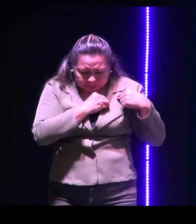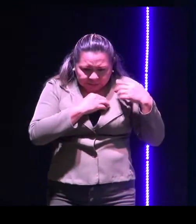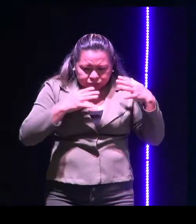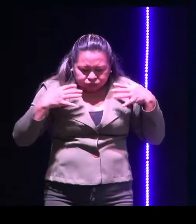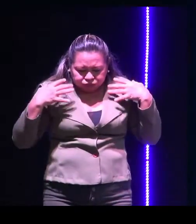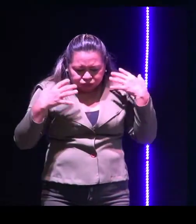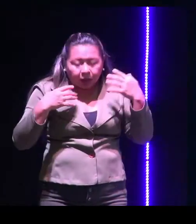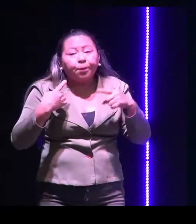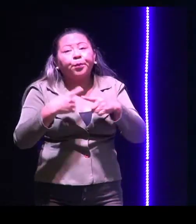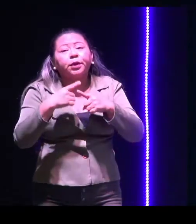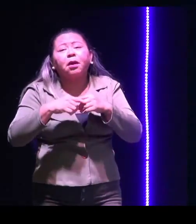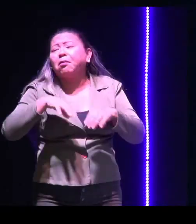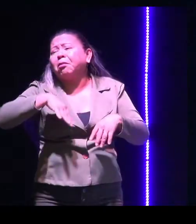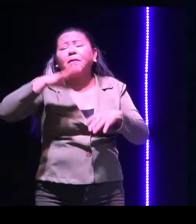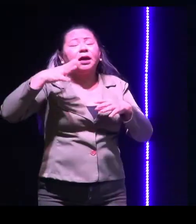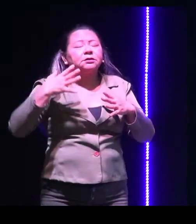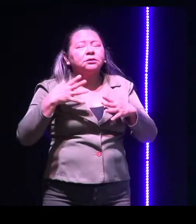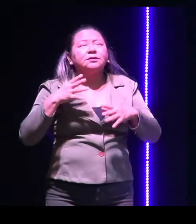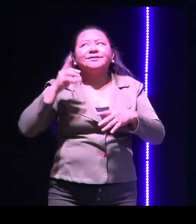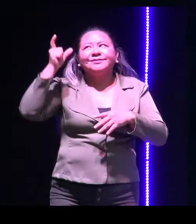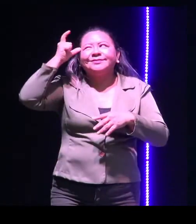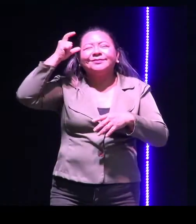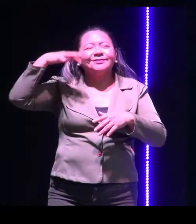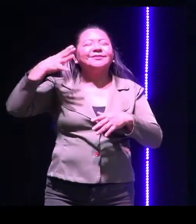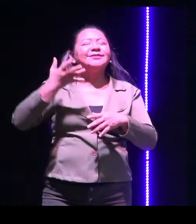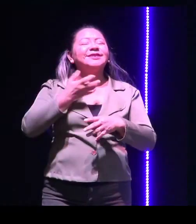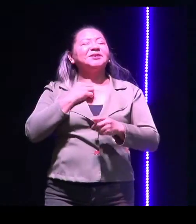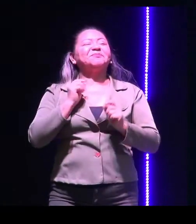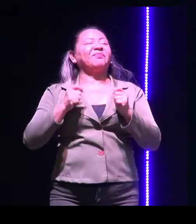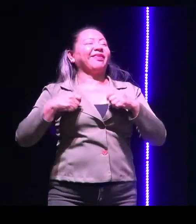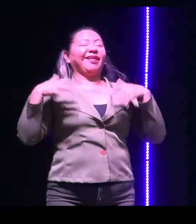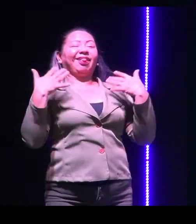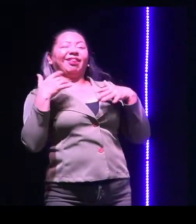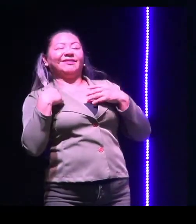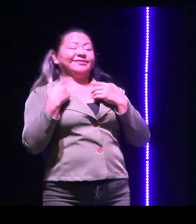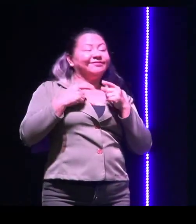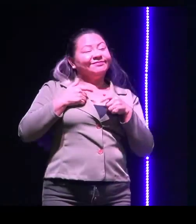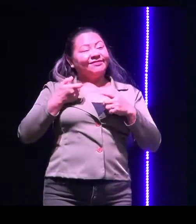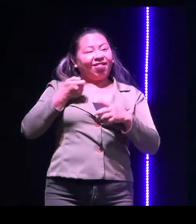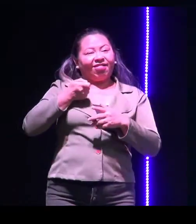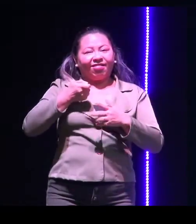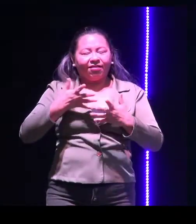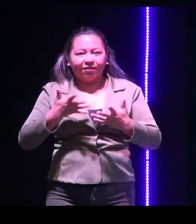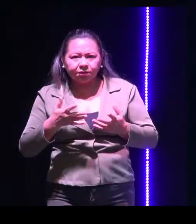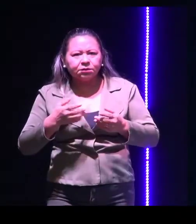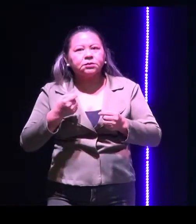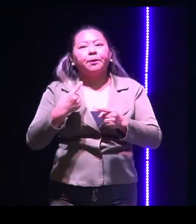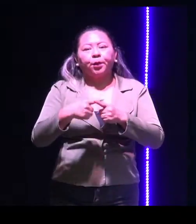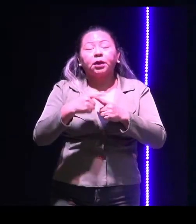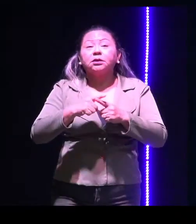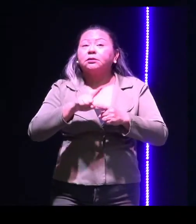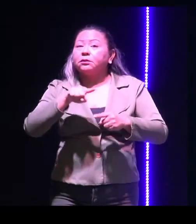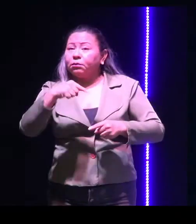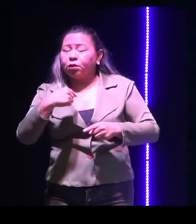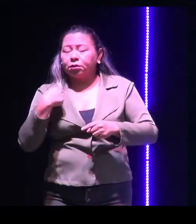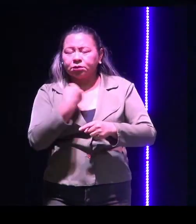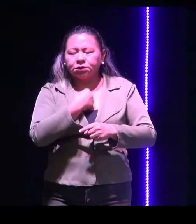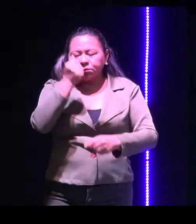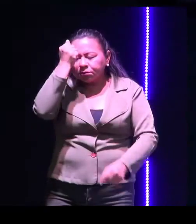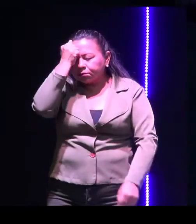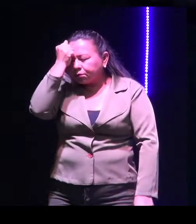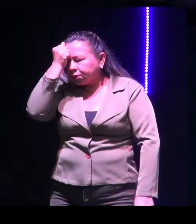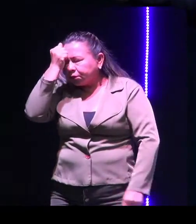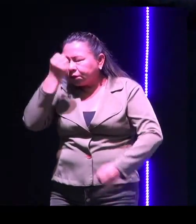é o mais interessado em nos manter aprisionados e presos a ele. Porque uma vez que nós confessamos, a gente fala: